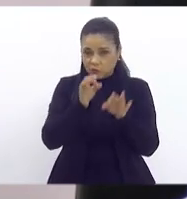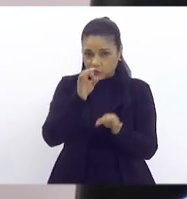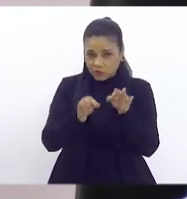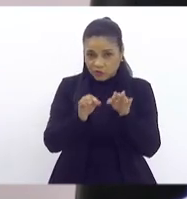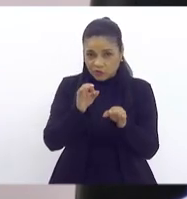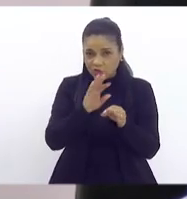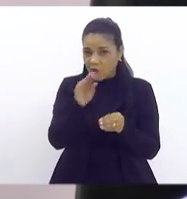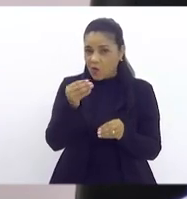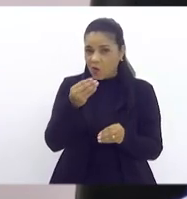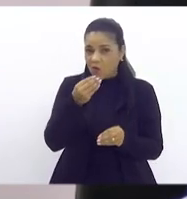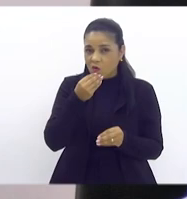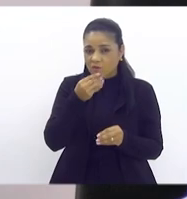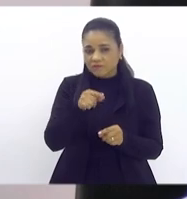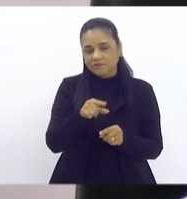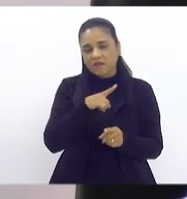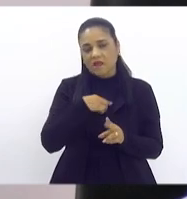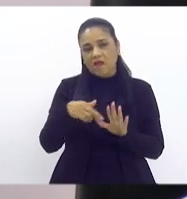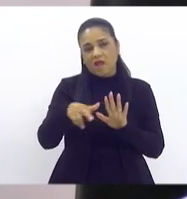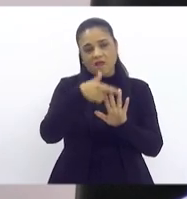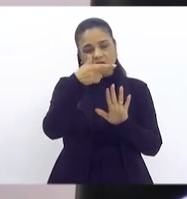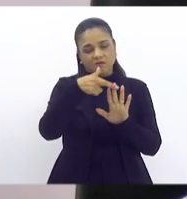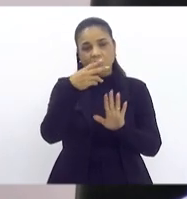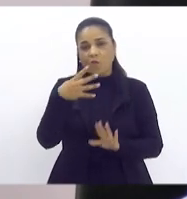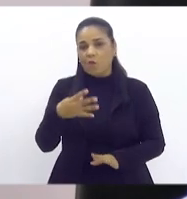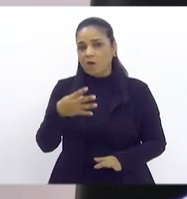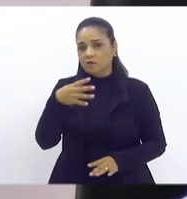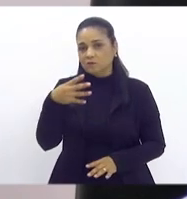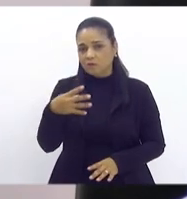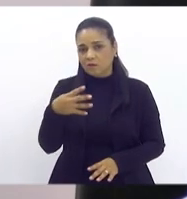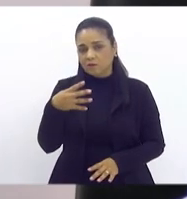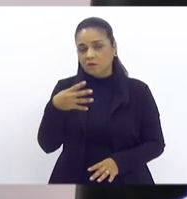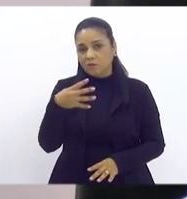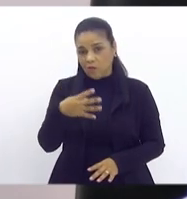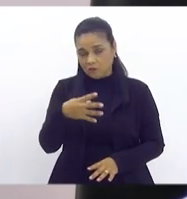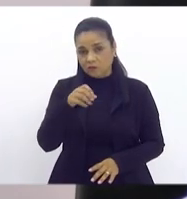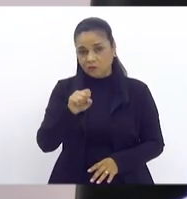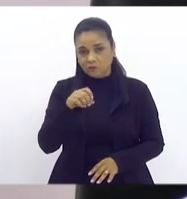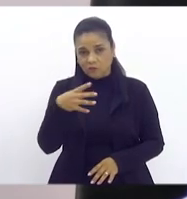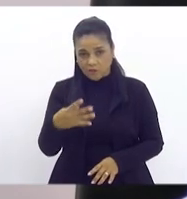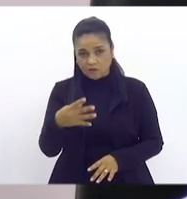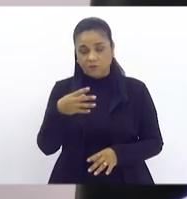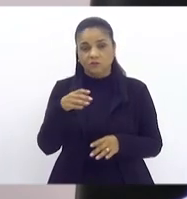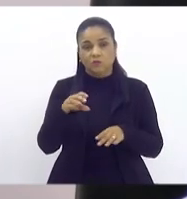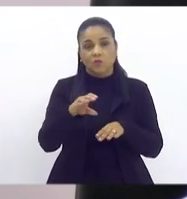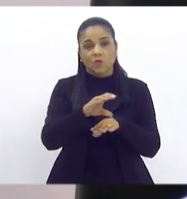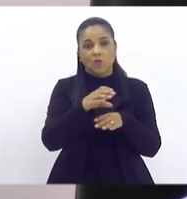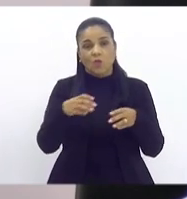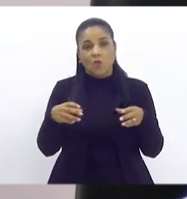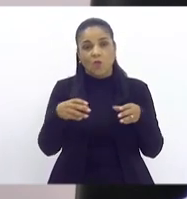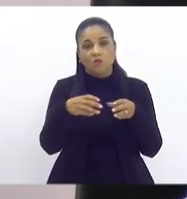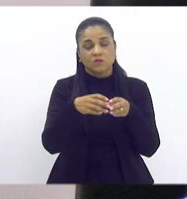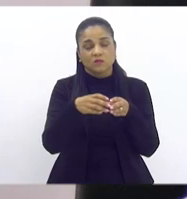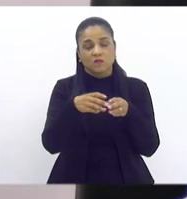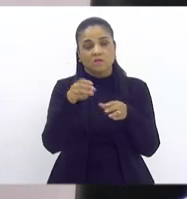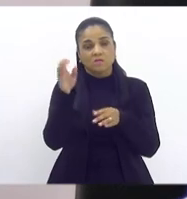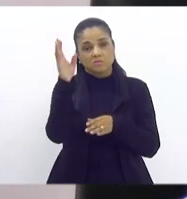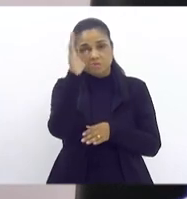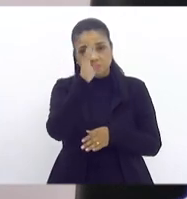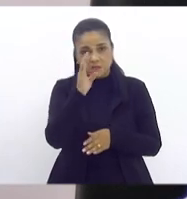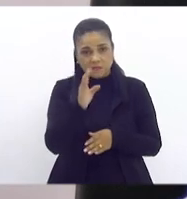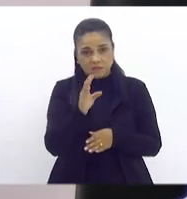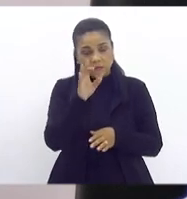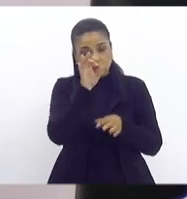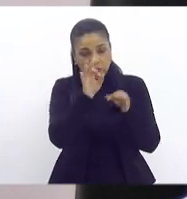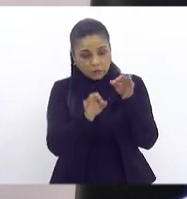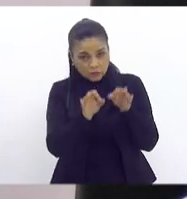eh a resolução 484 do Conselho Nacional de Justiça mas como o sistema